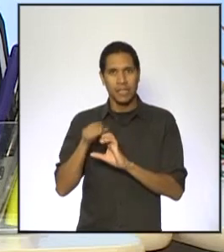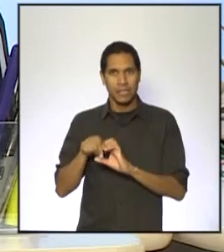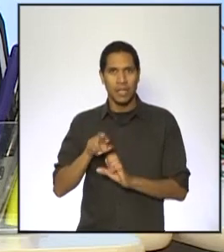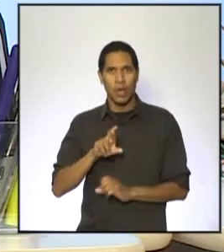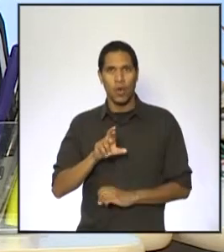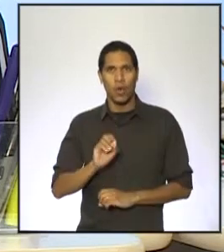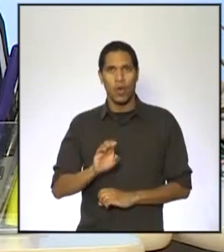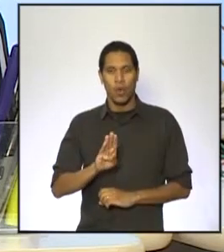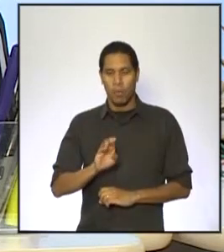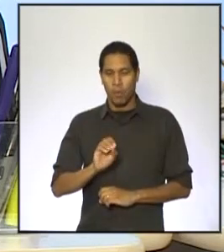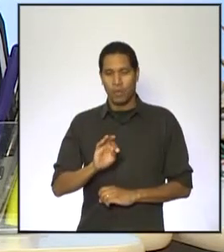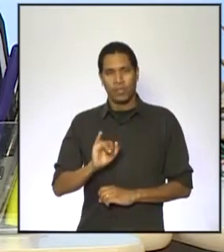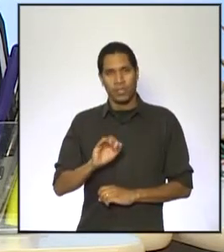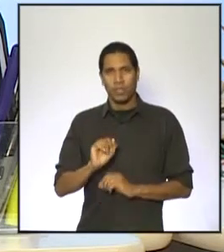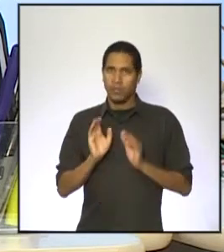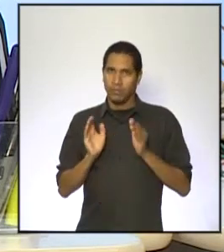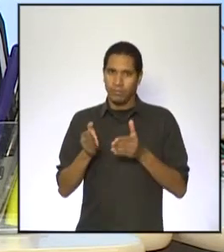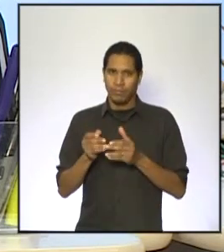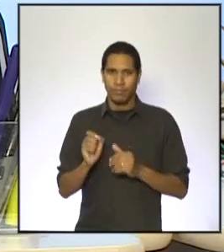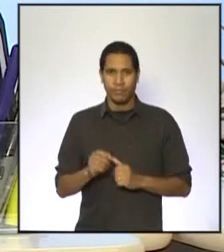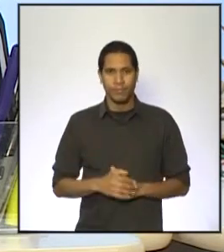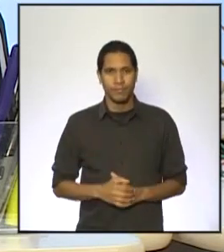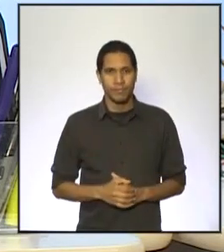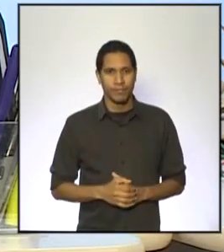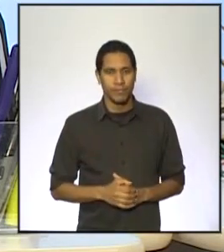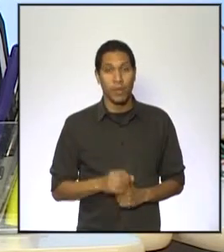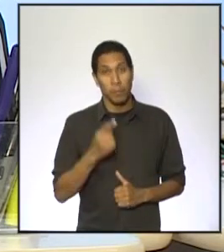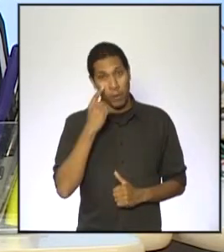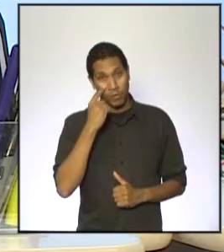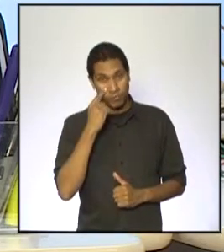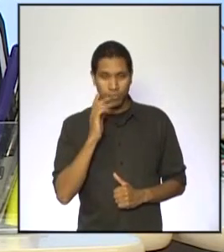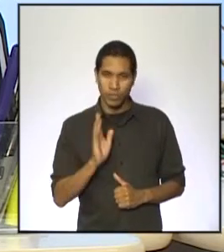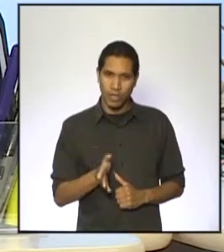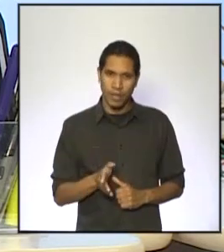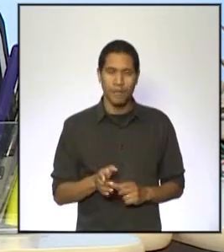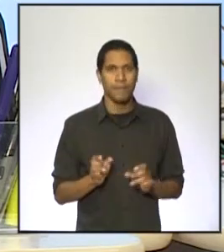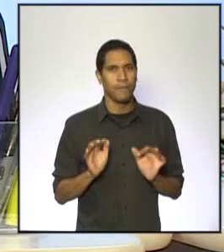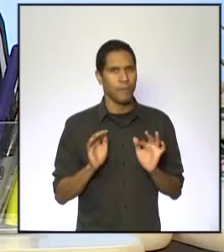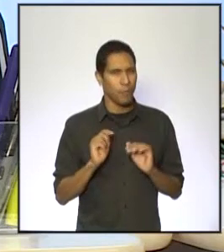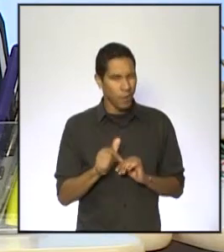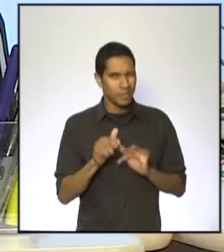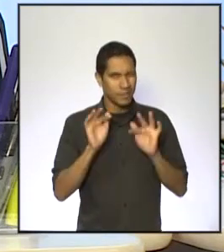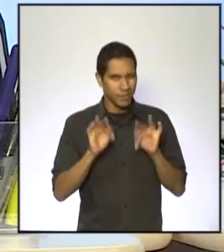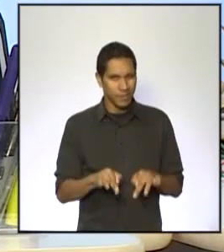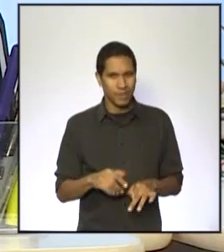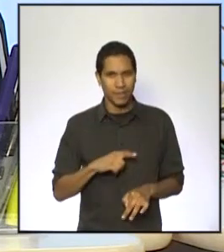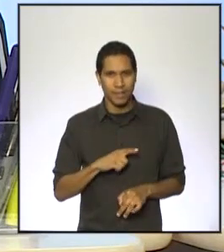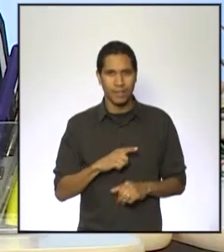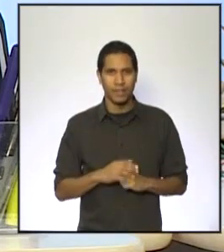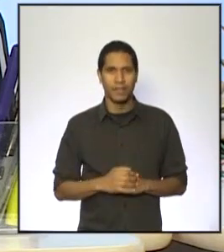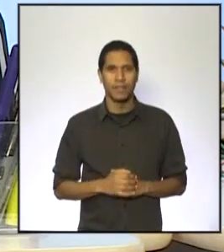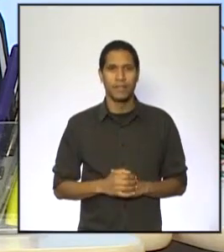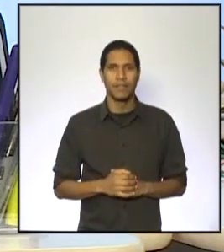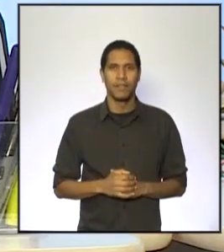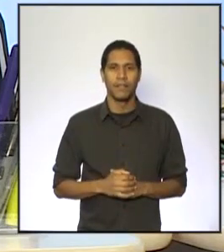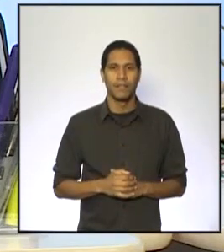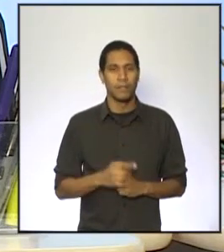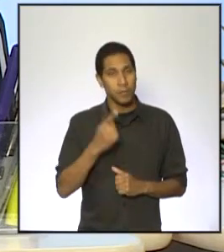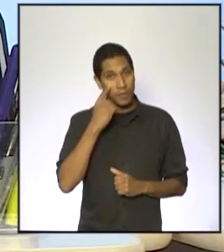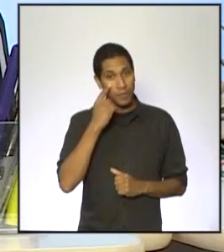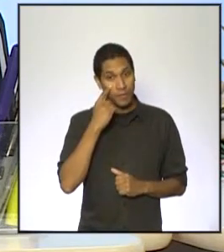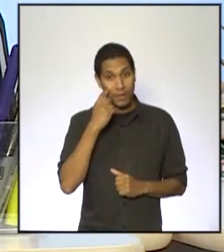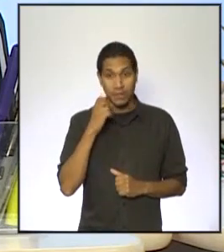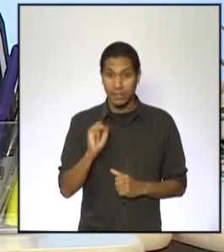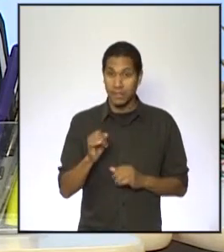campo. Estamos aqui, ó, finalizando. E chegou a hora da gente fazer esse